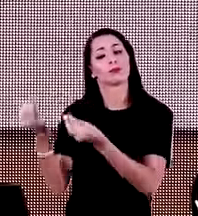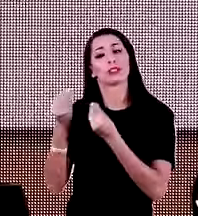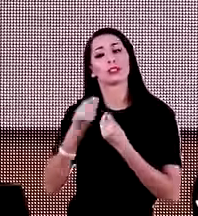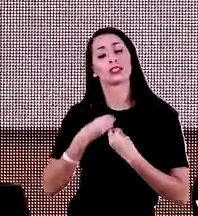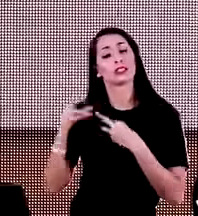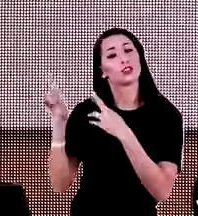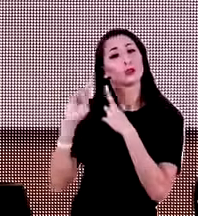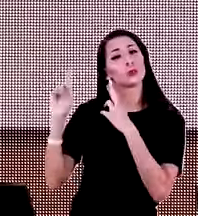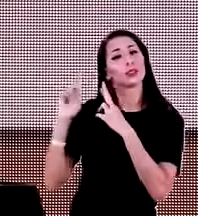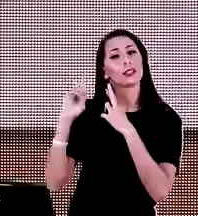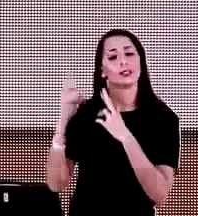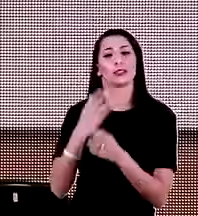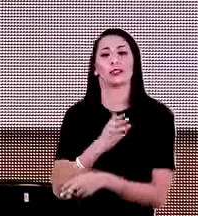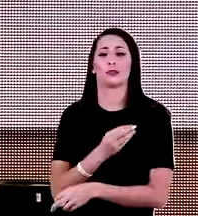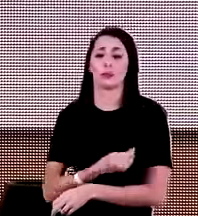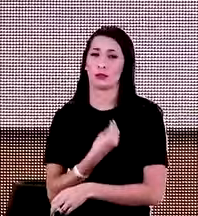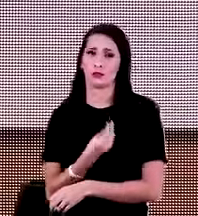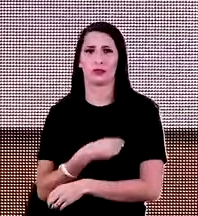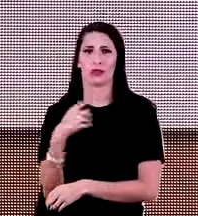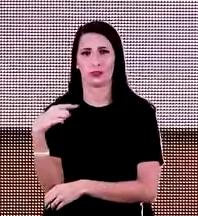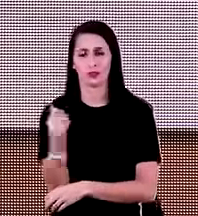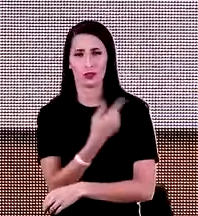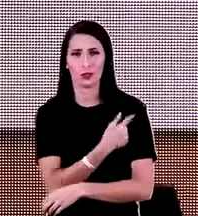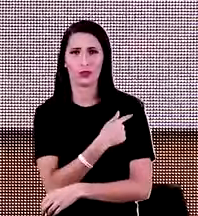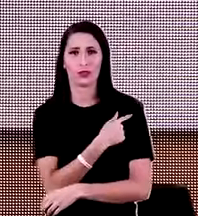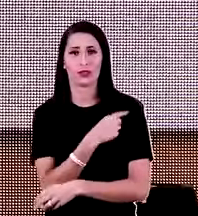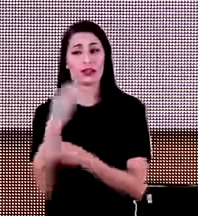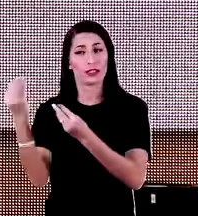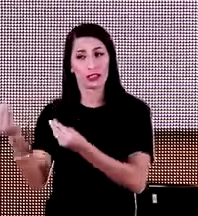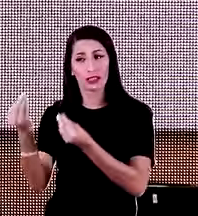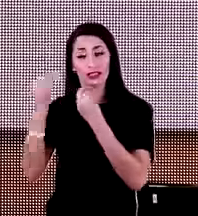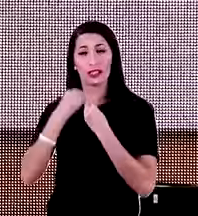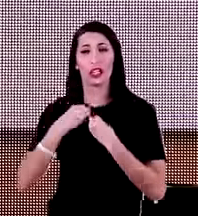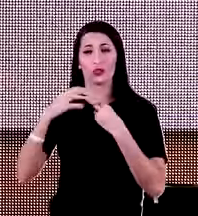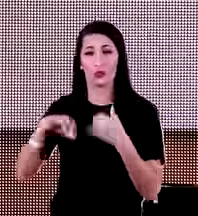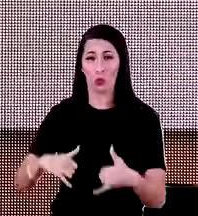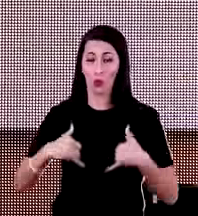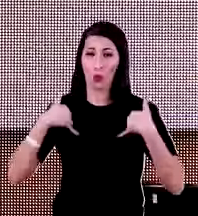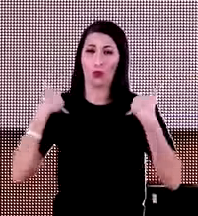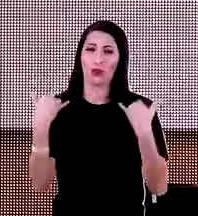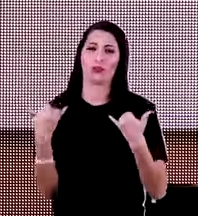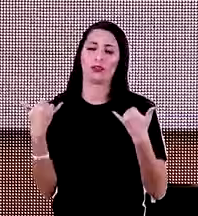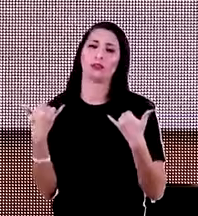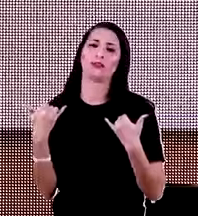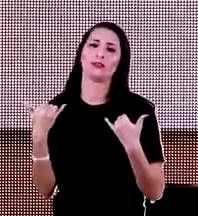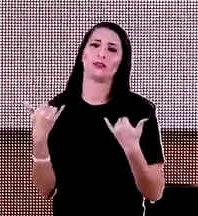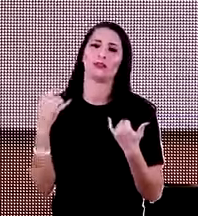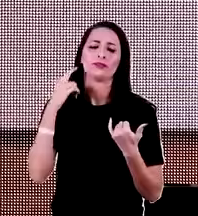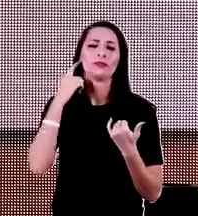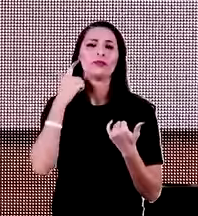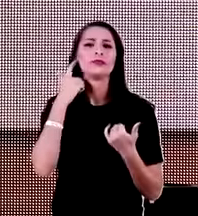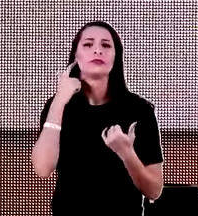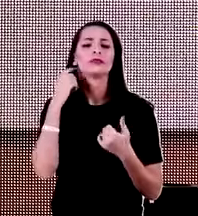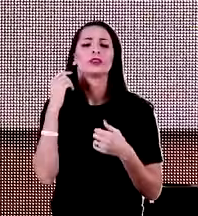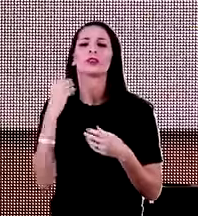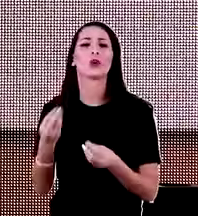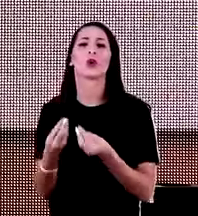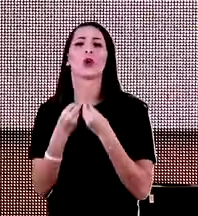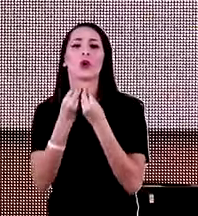vida da gente. Sabe? É aquele que traz coragem, que coloca